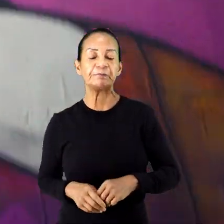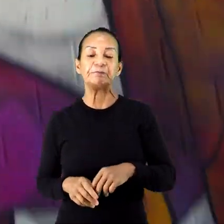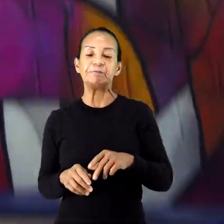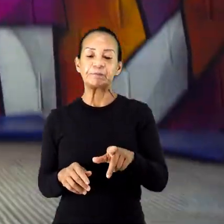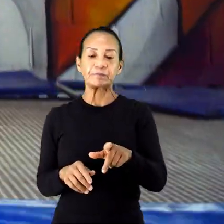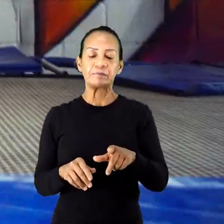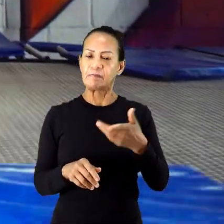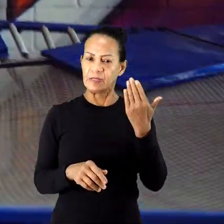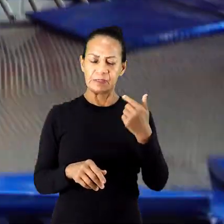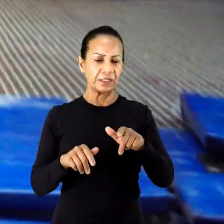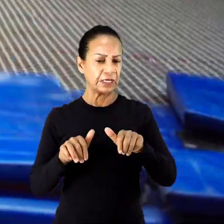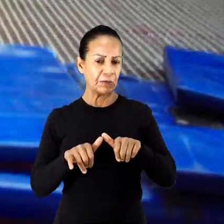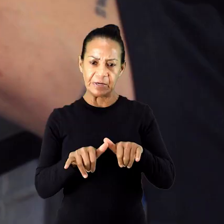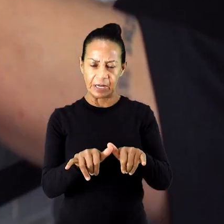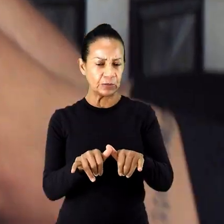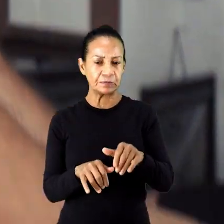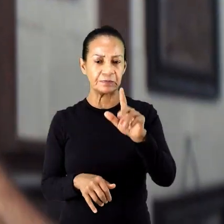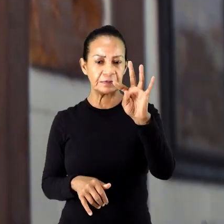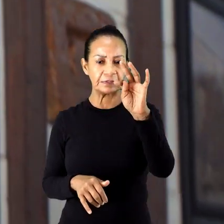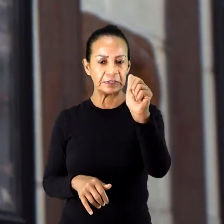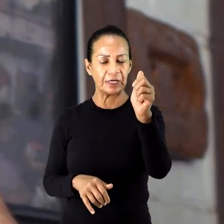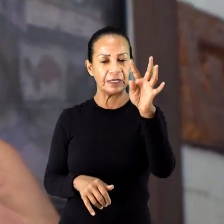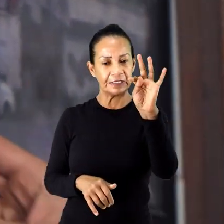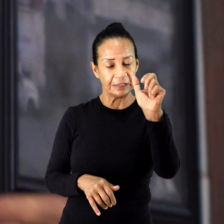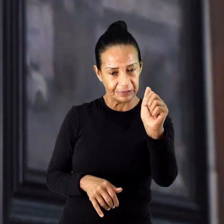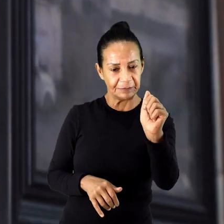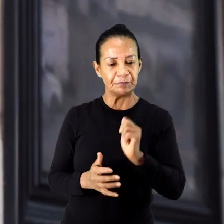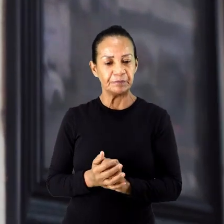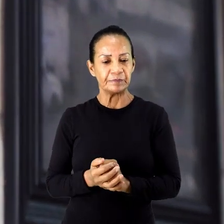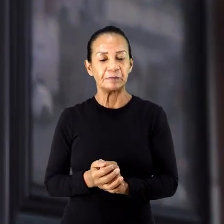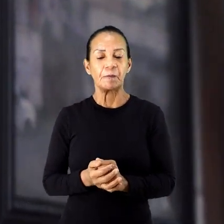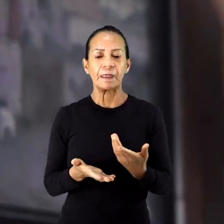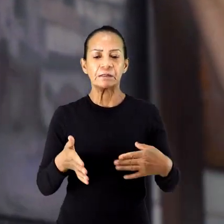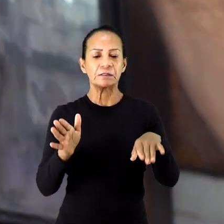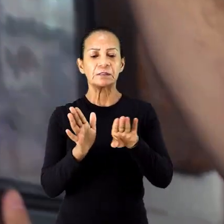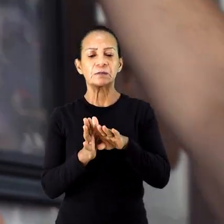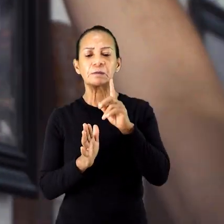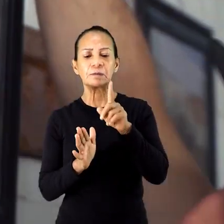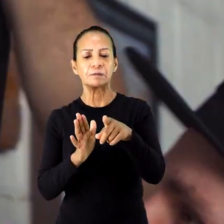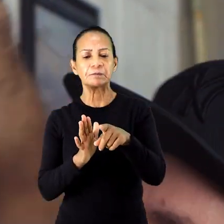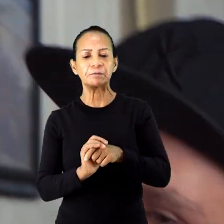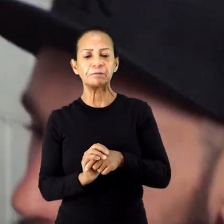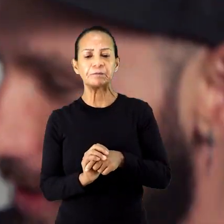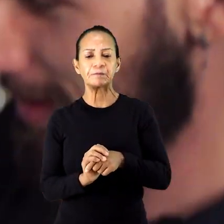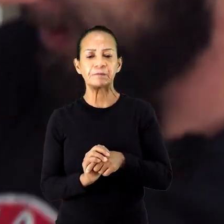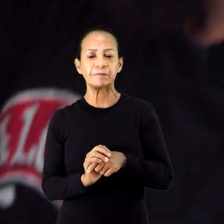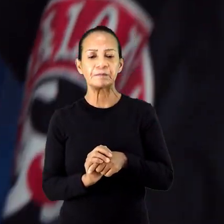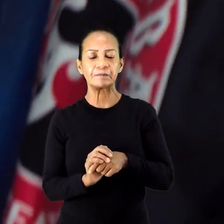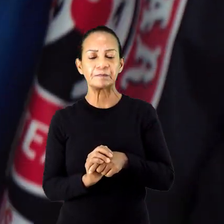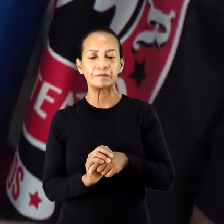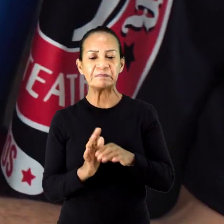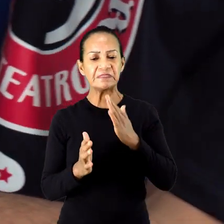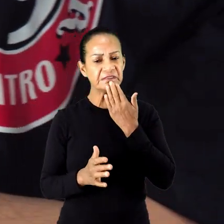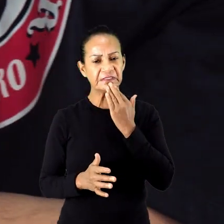o mercado, ó. Era o mercado do Tatá. Aí quando o Pomba chegou, tava assim, ó.